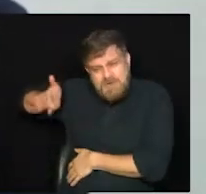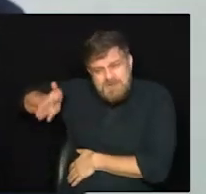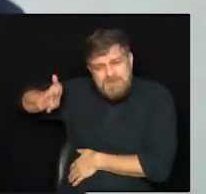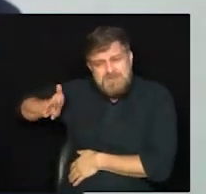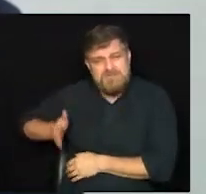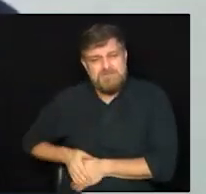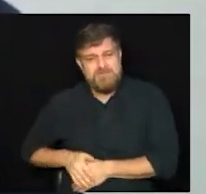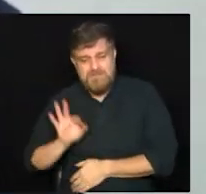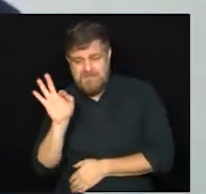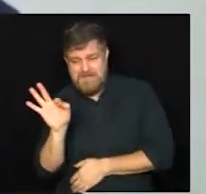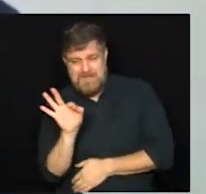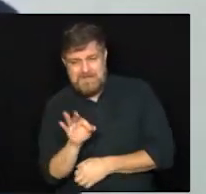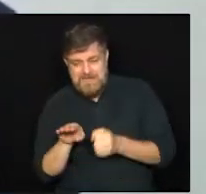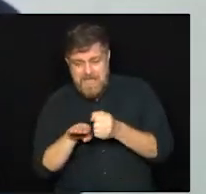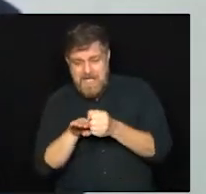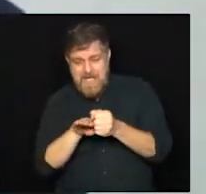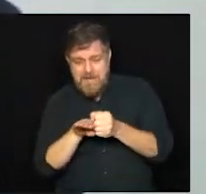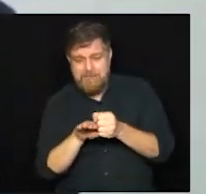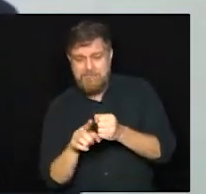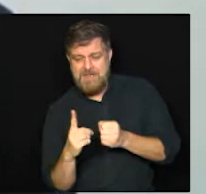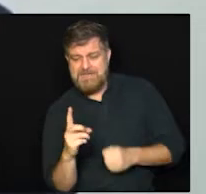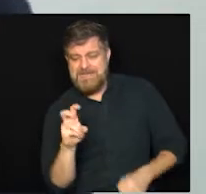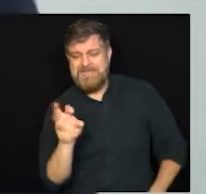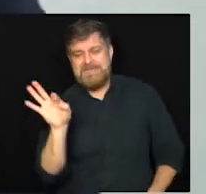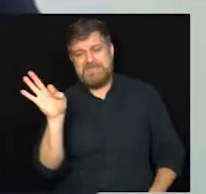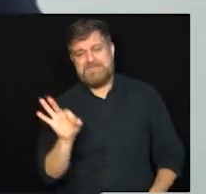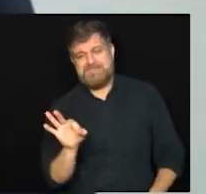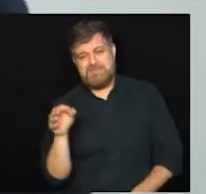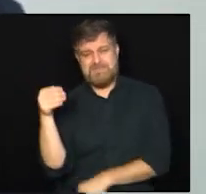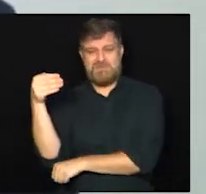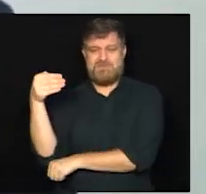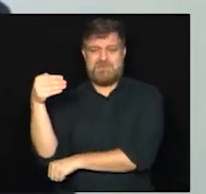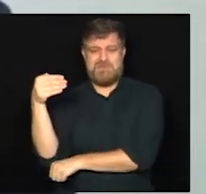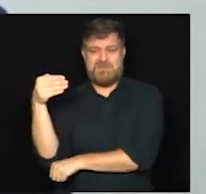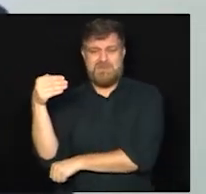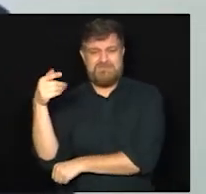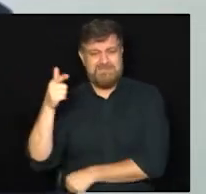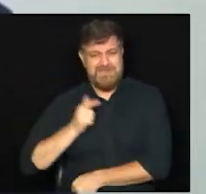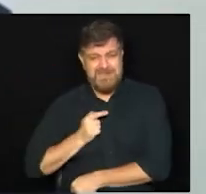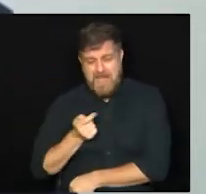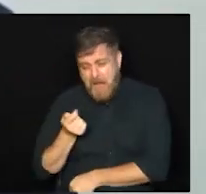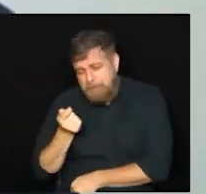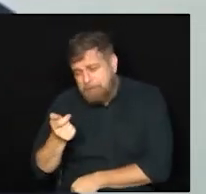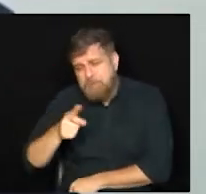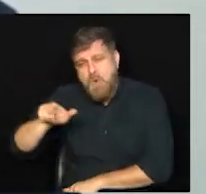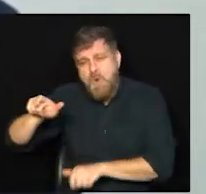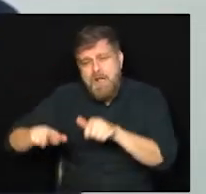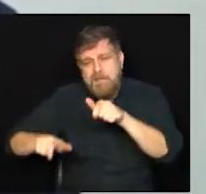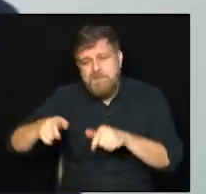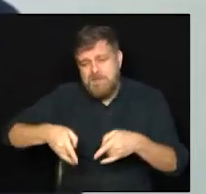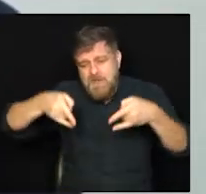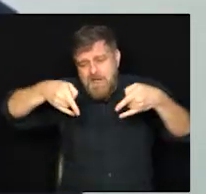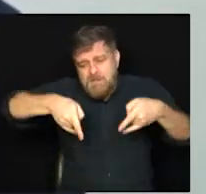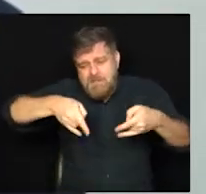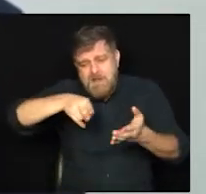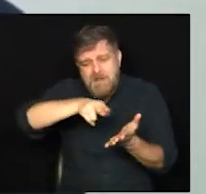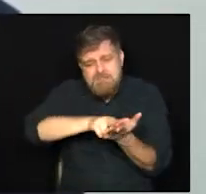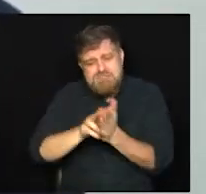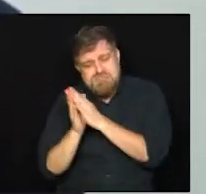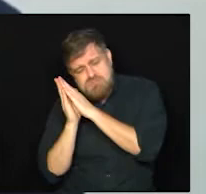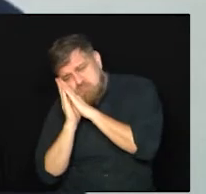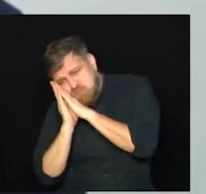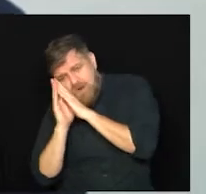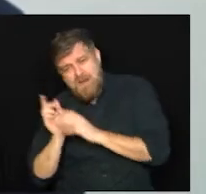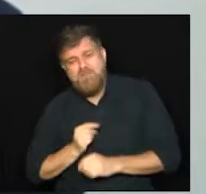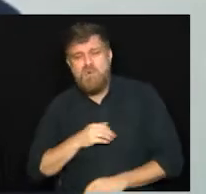na média, está em 15% nos últimos meses. 15% a média. Então, é algo terrível.